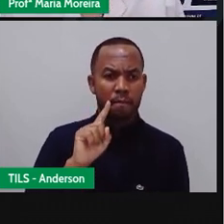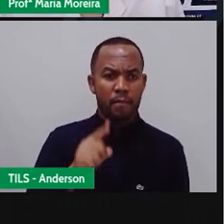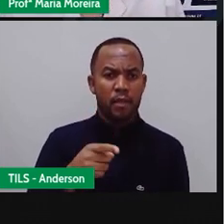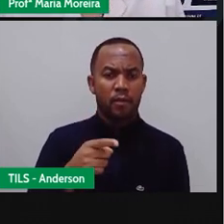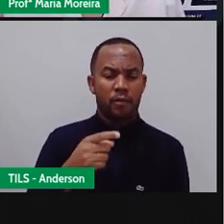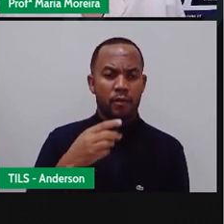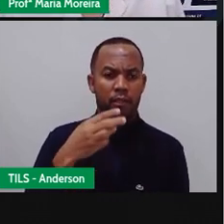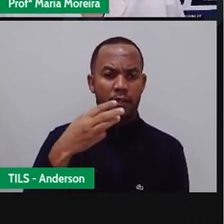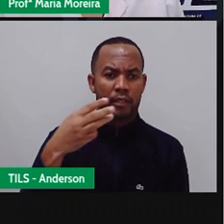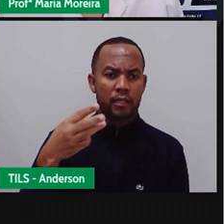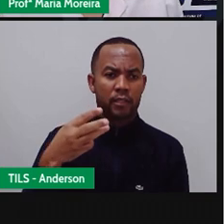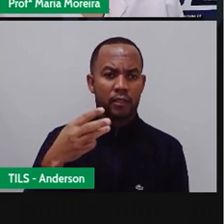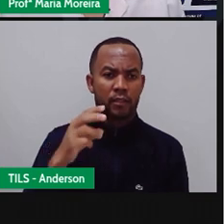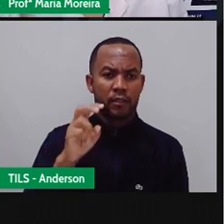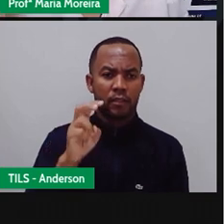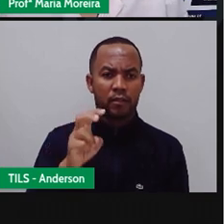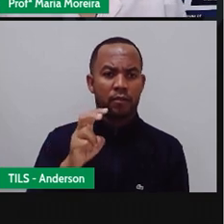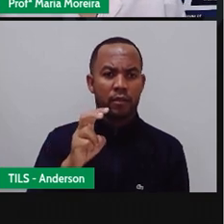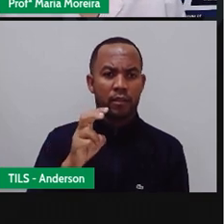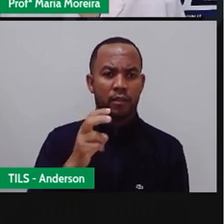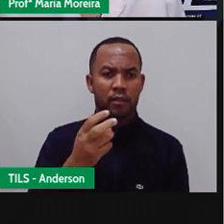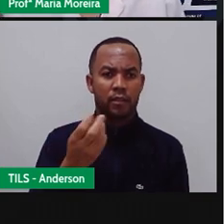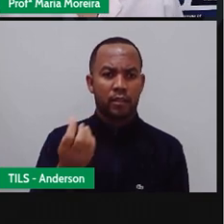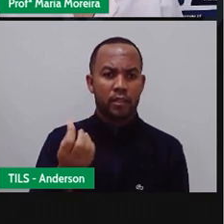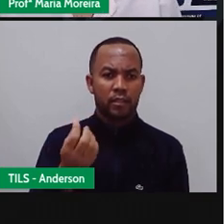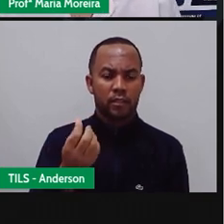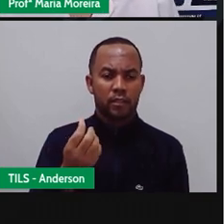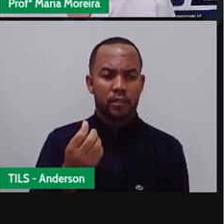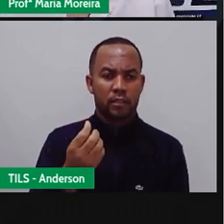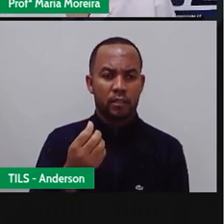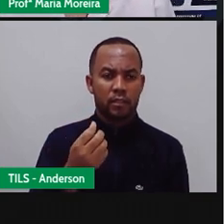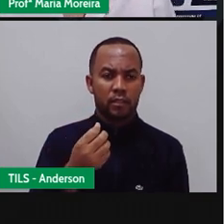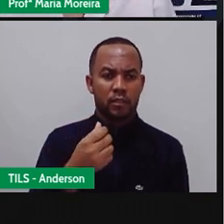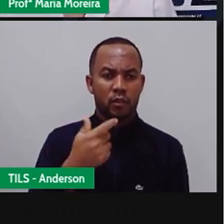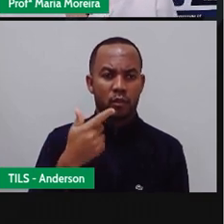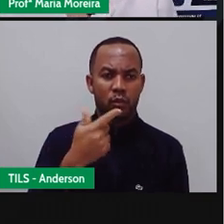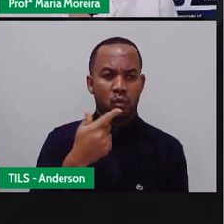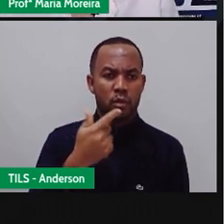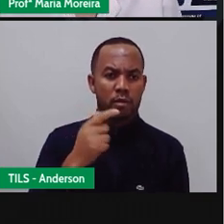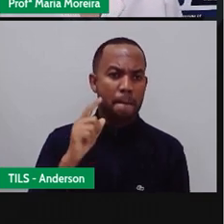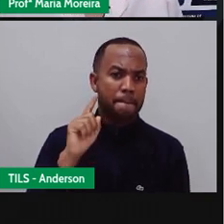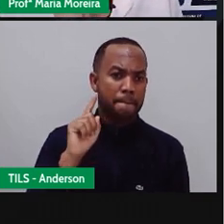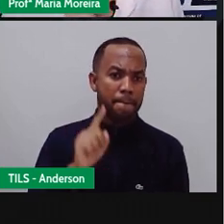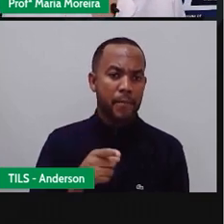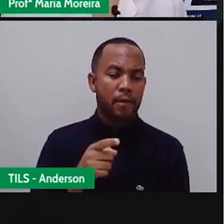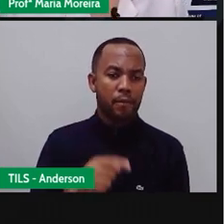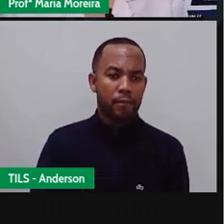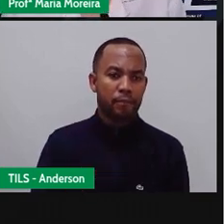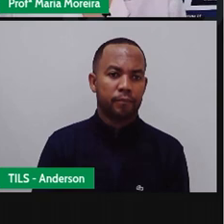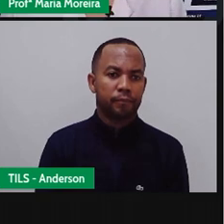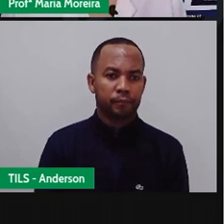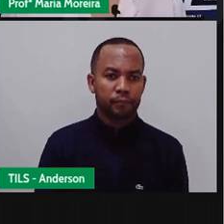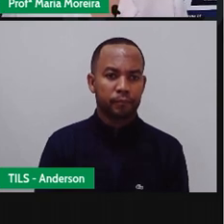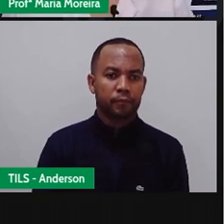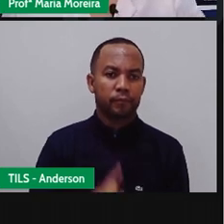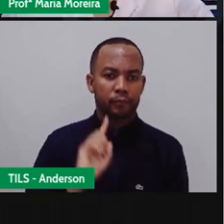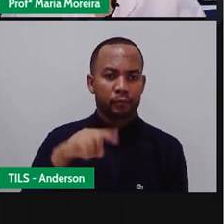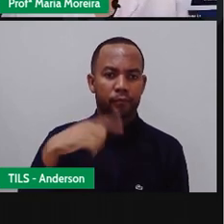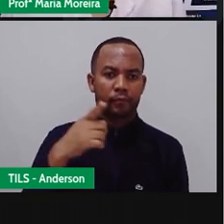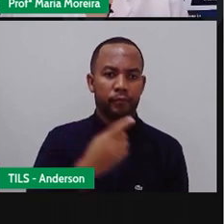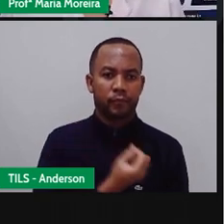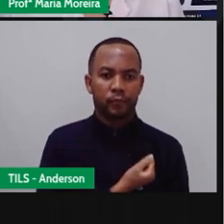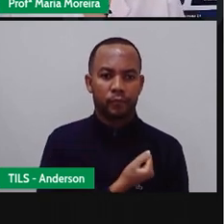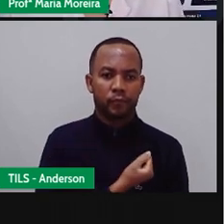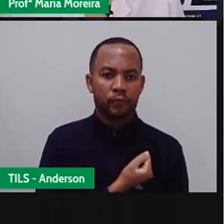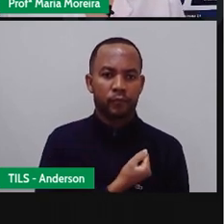2350 aí 62 mil mil milhas e aí nosso próximo